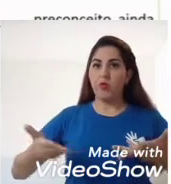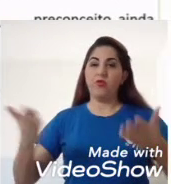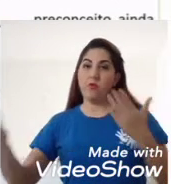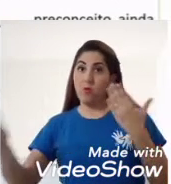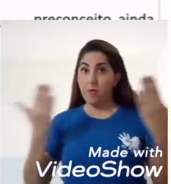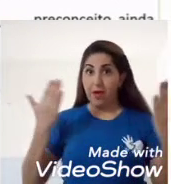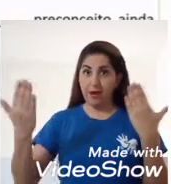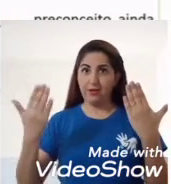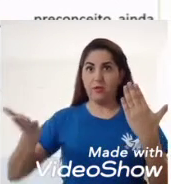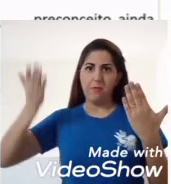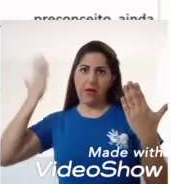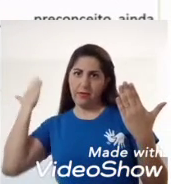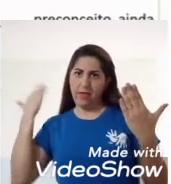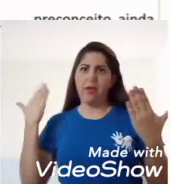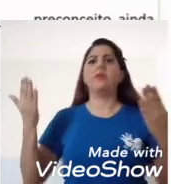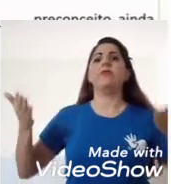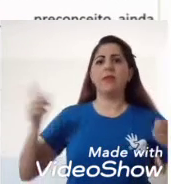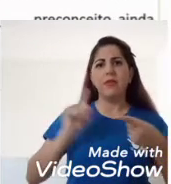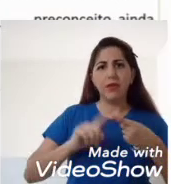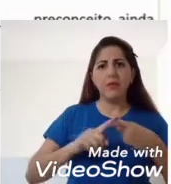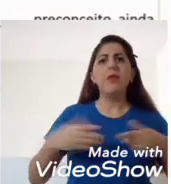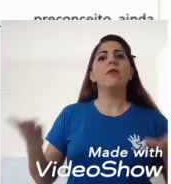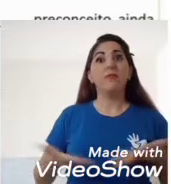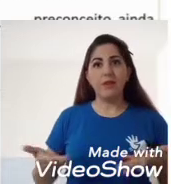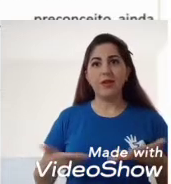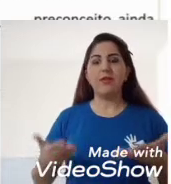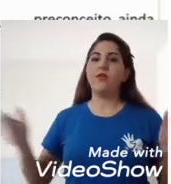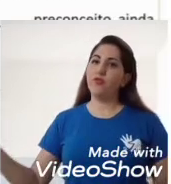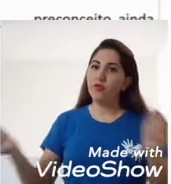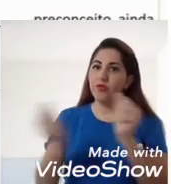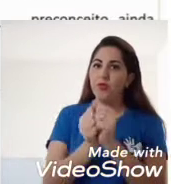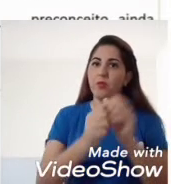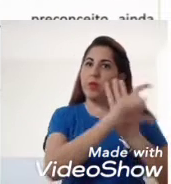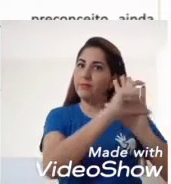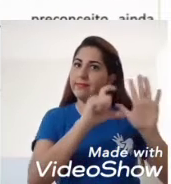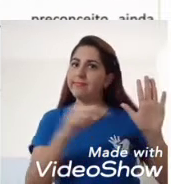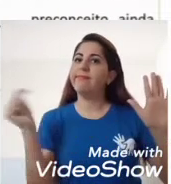ser hoje, poderia ser odiernamente. Tá?